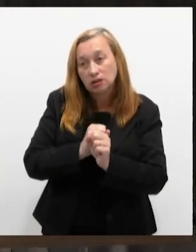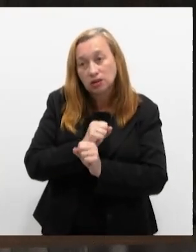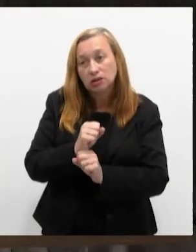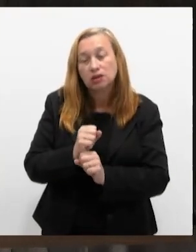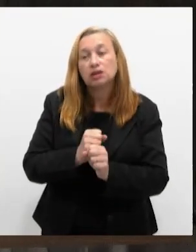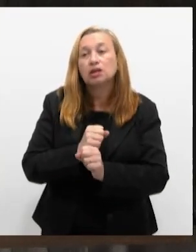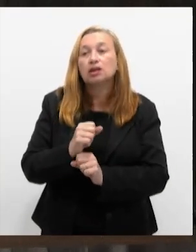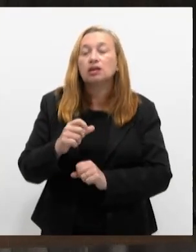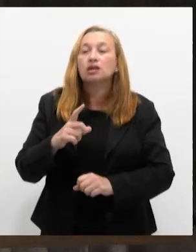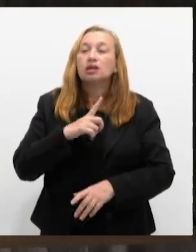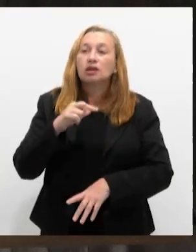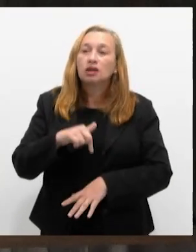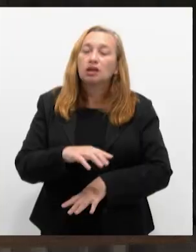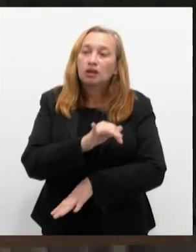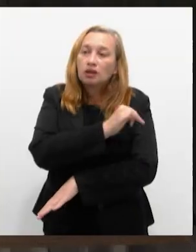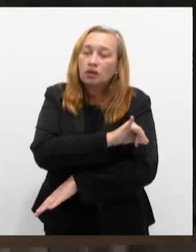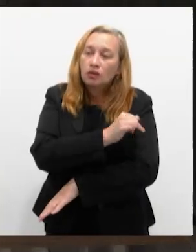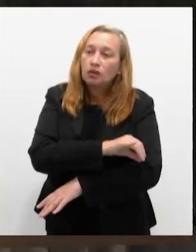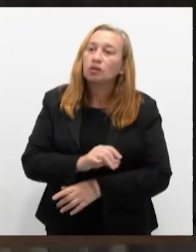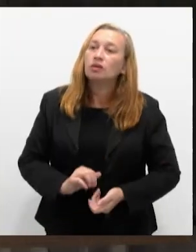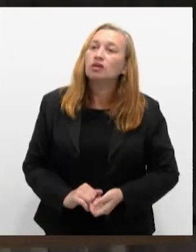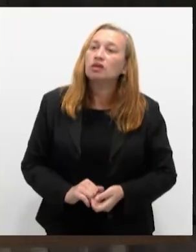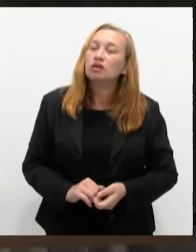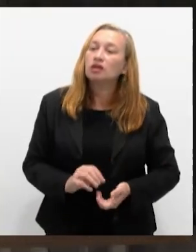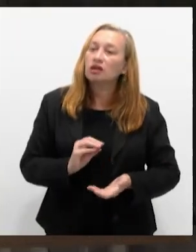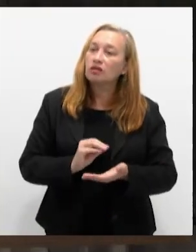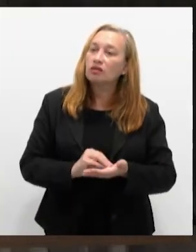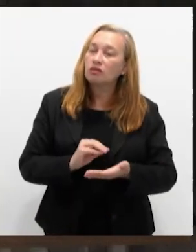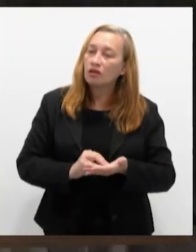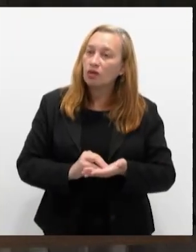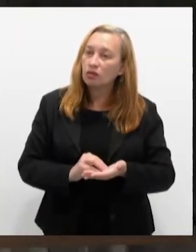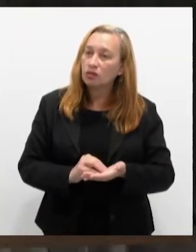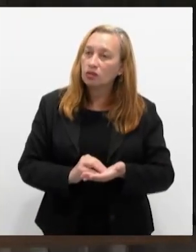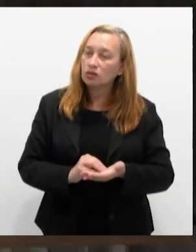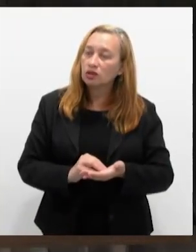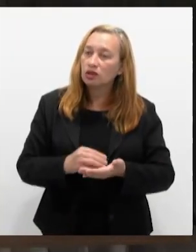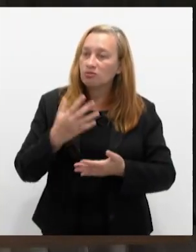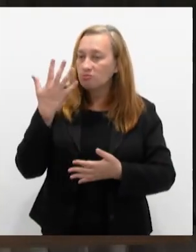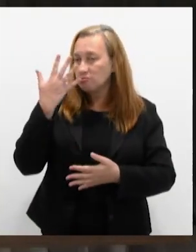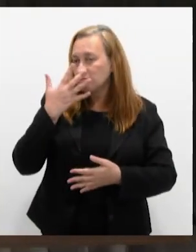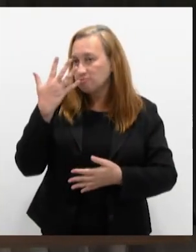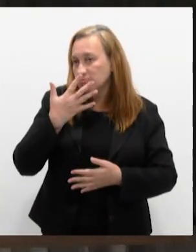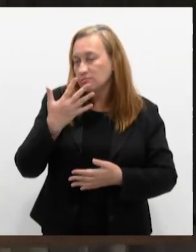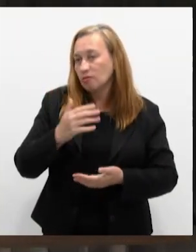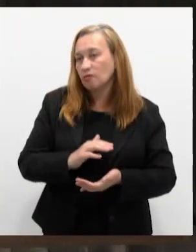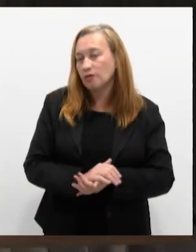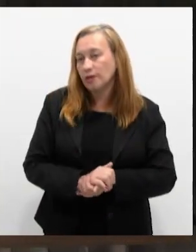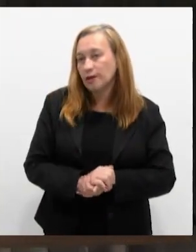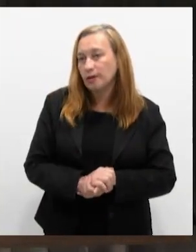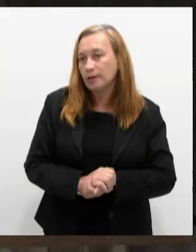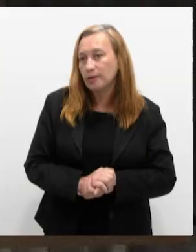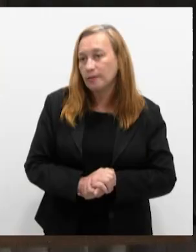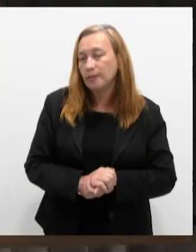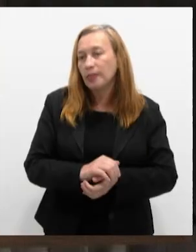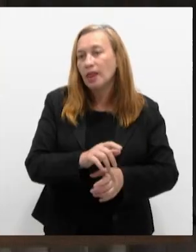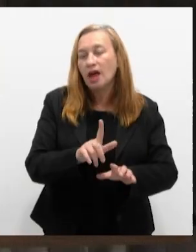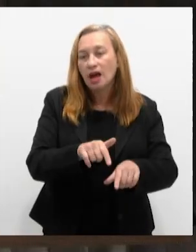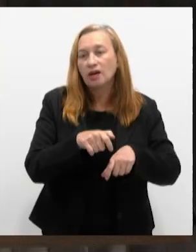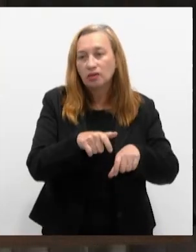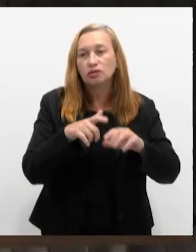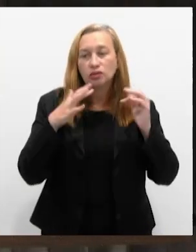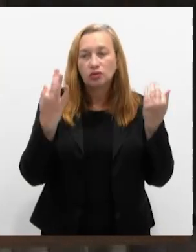existe aqui no Rio. E a invisibilidade dos agricultores familiares frente à